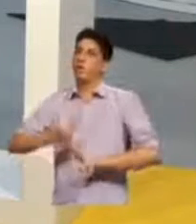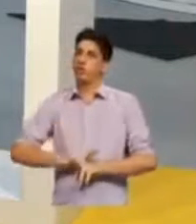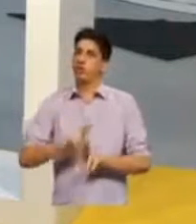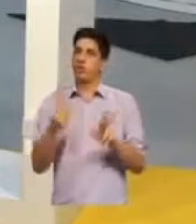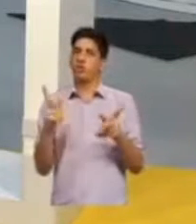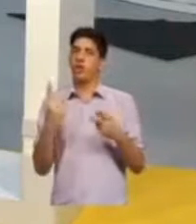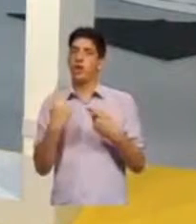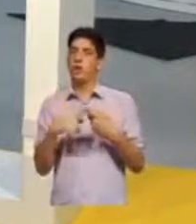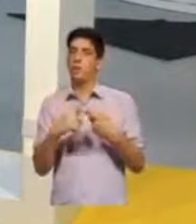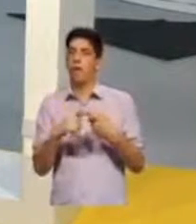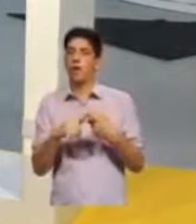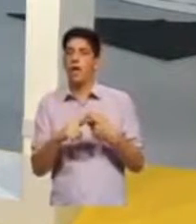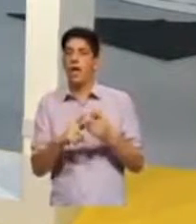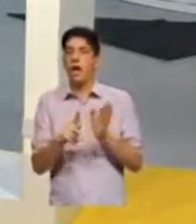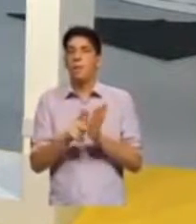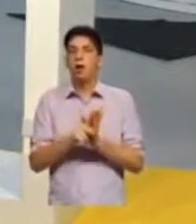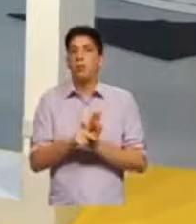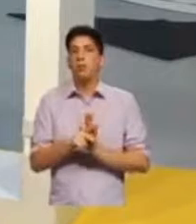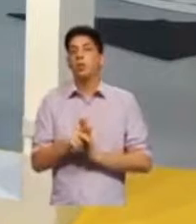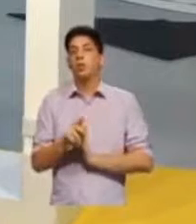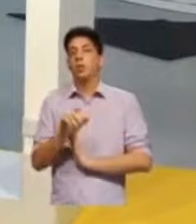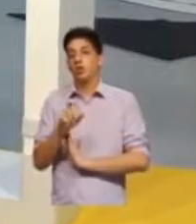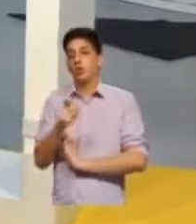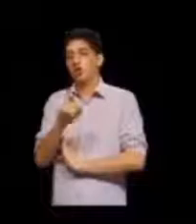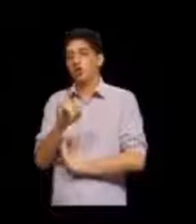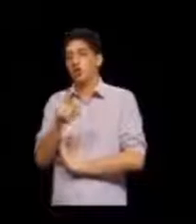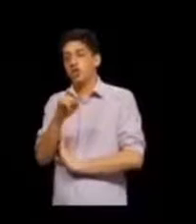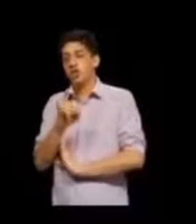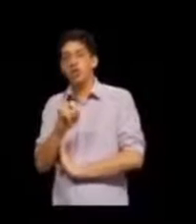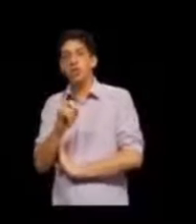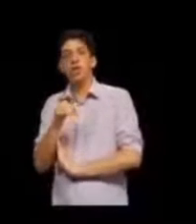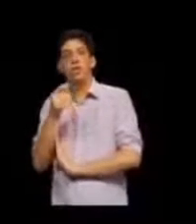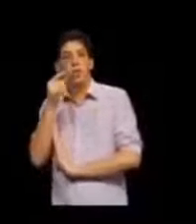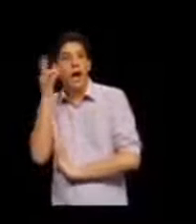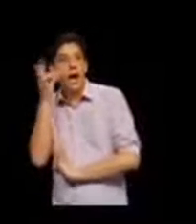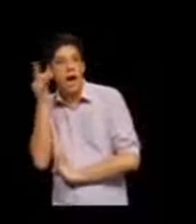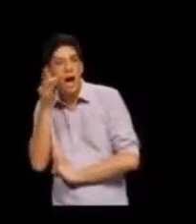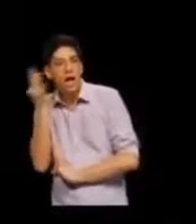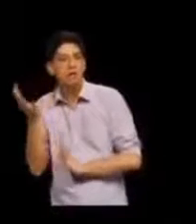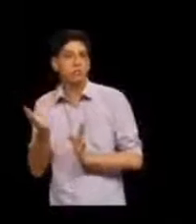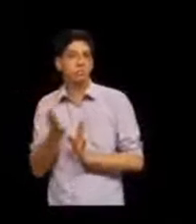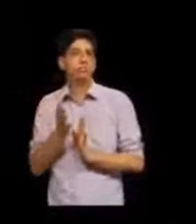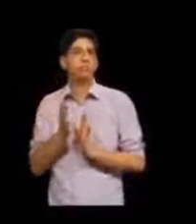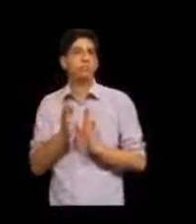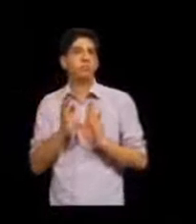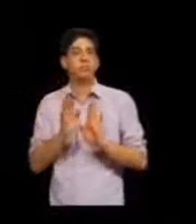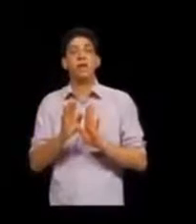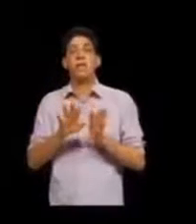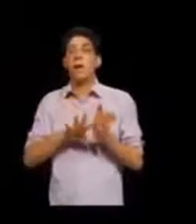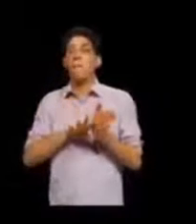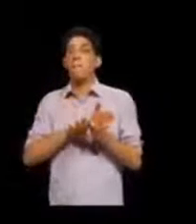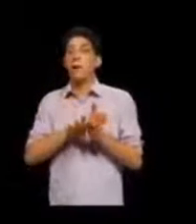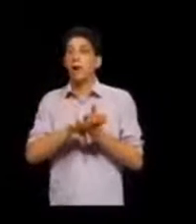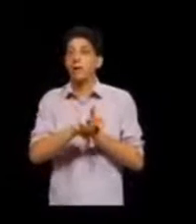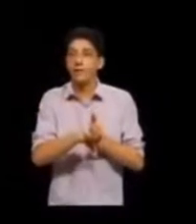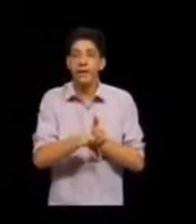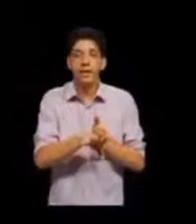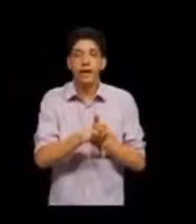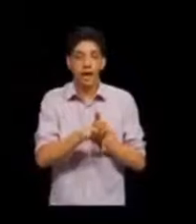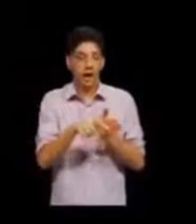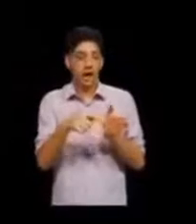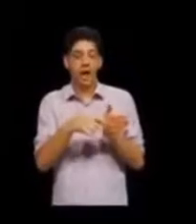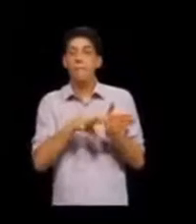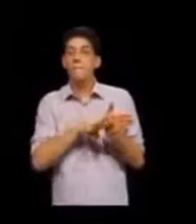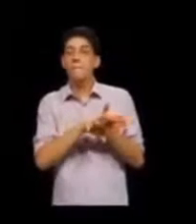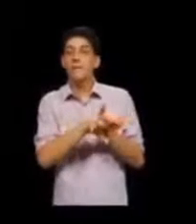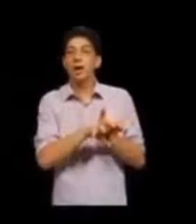aquela transmitida pelo xixi do rato, mas não é. A peste negra ela é uma doença bacteriana, causada pela